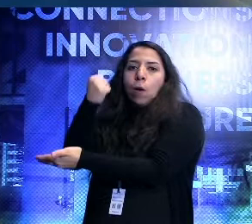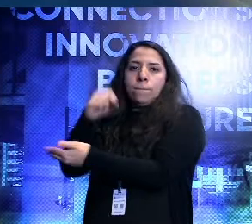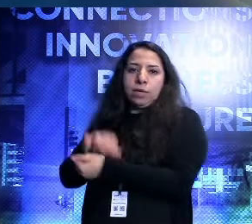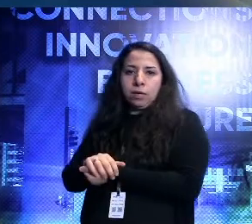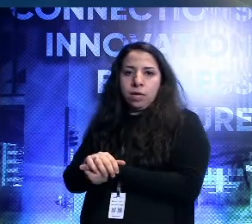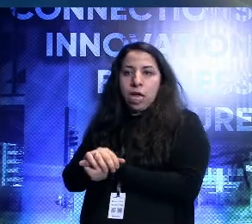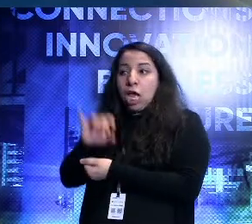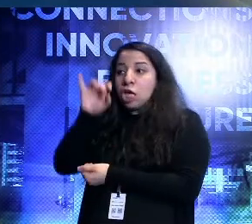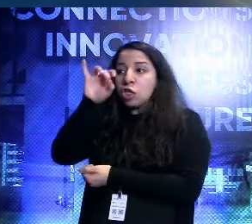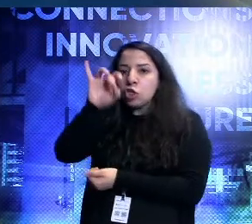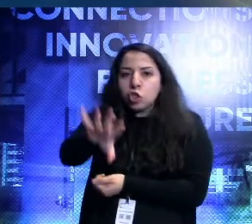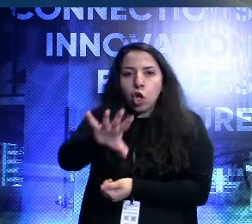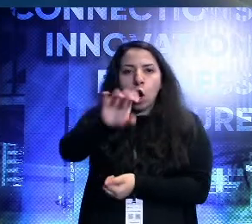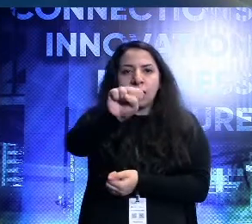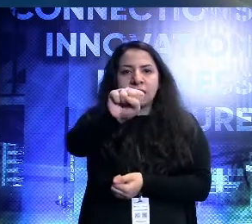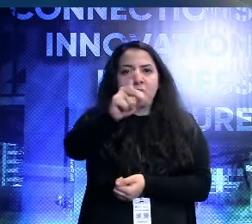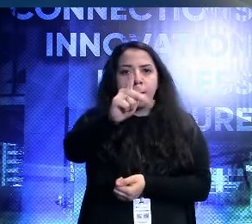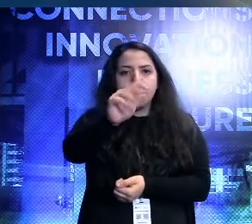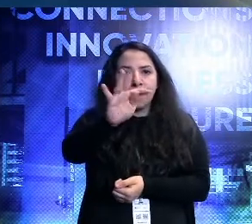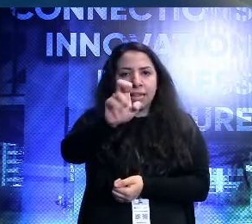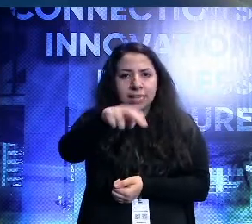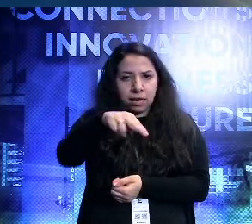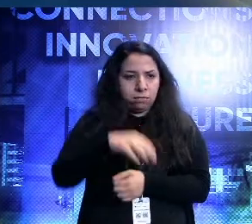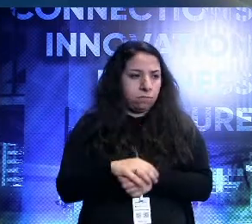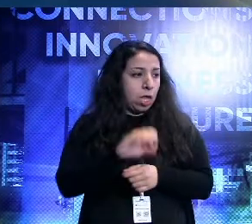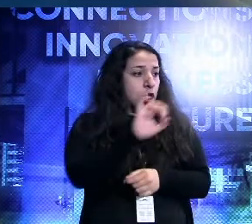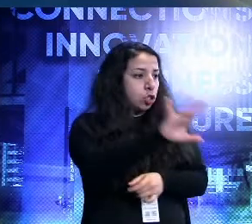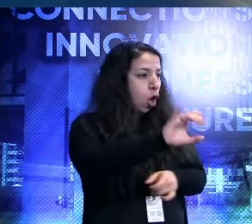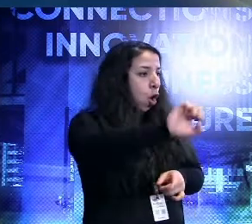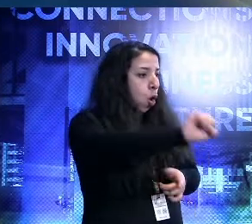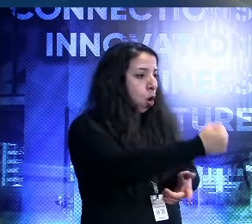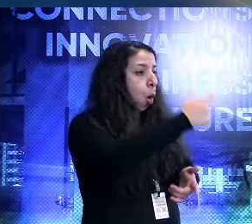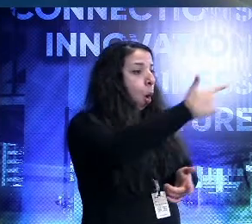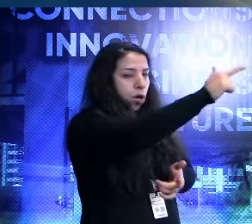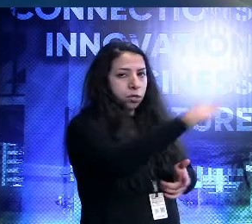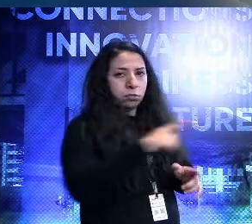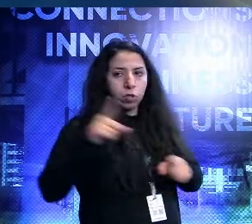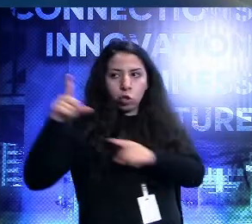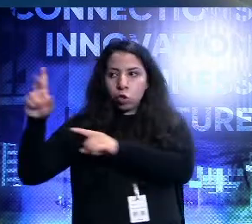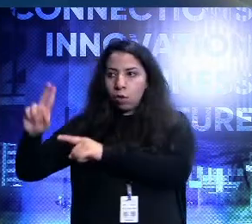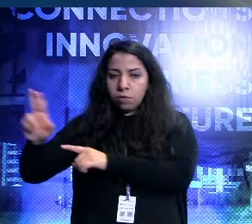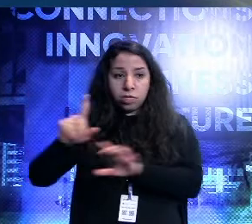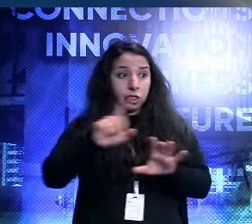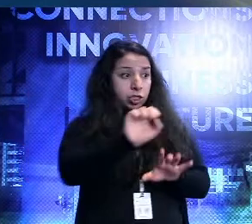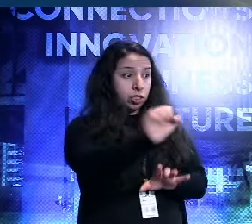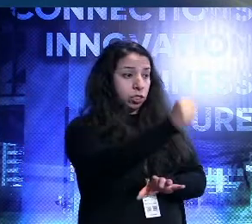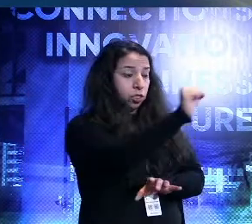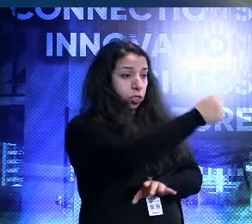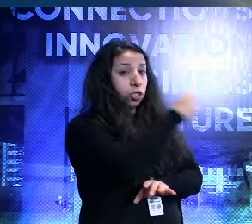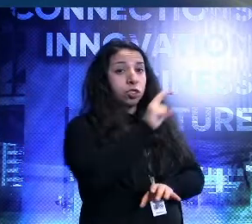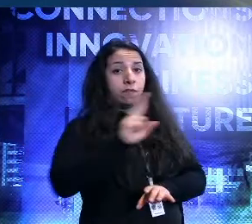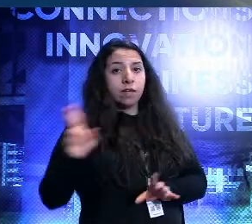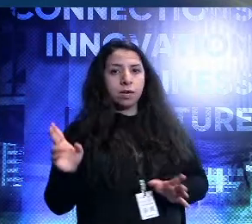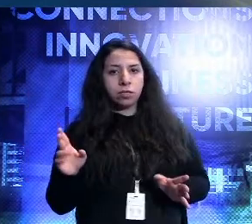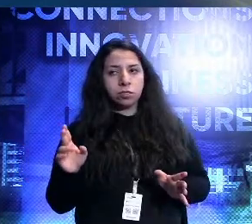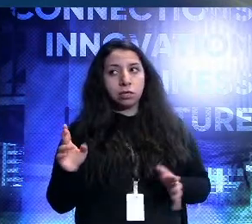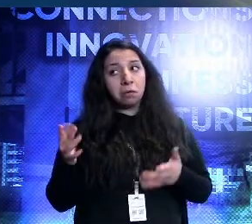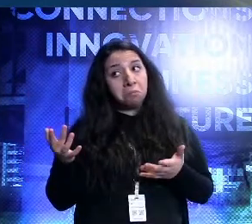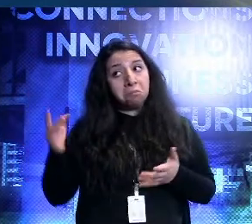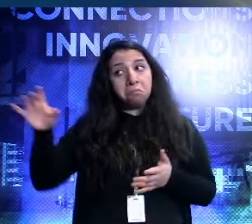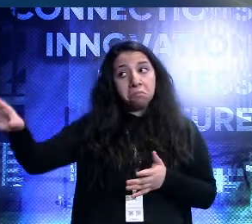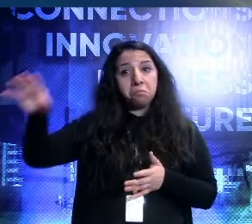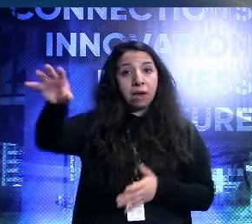da Spaten, Patagônia e vários outros tipos de franquia. E a gente vai receber do time de cadastro